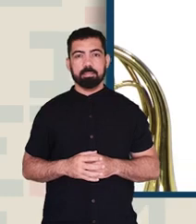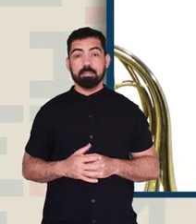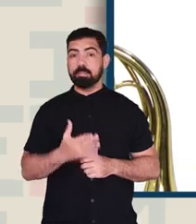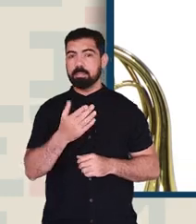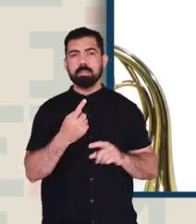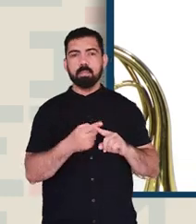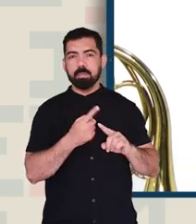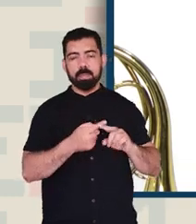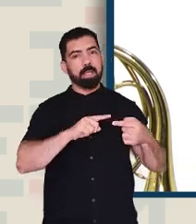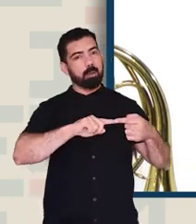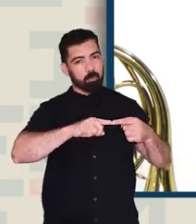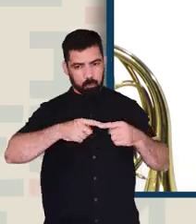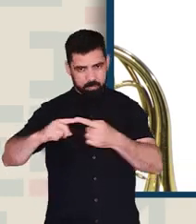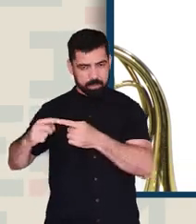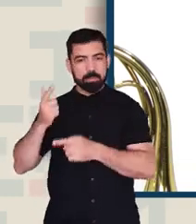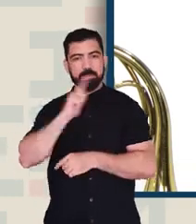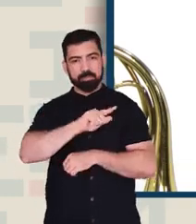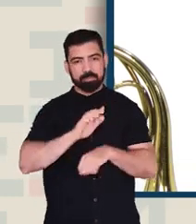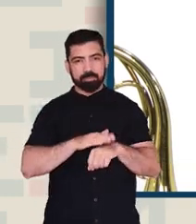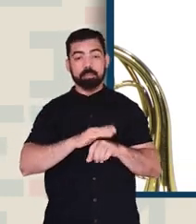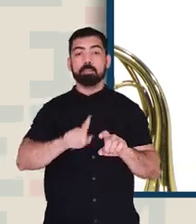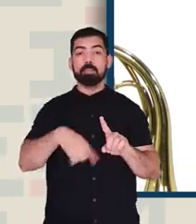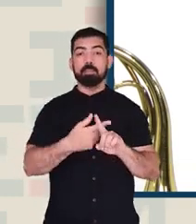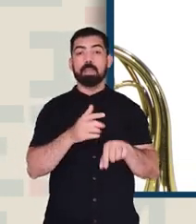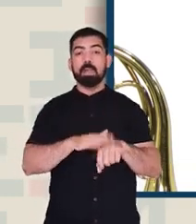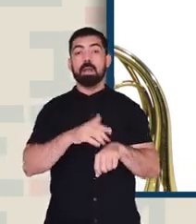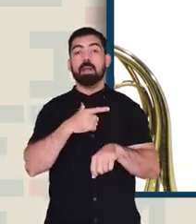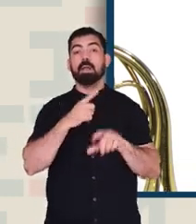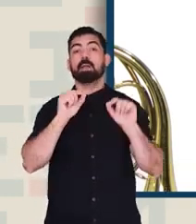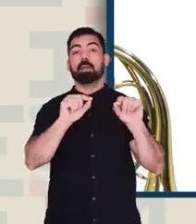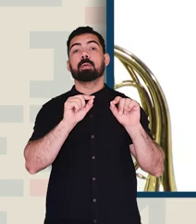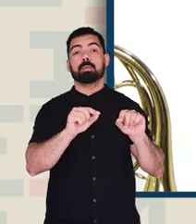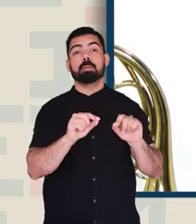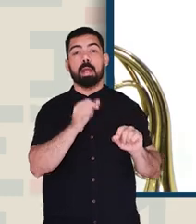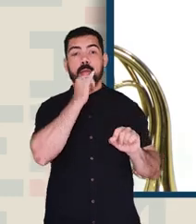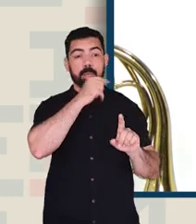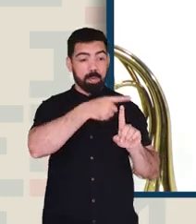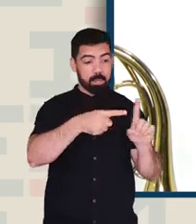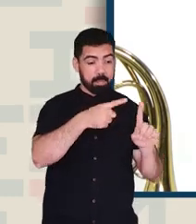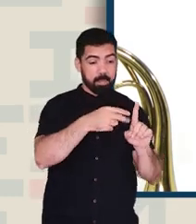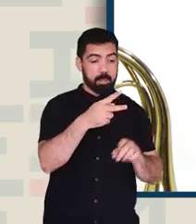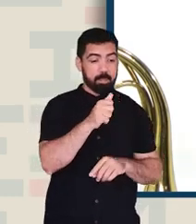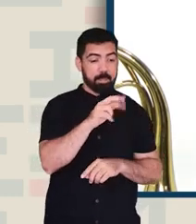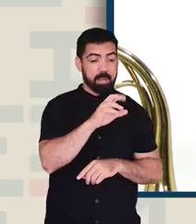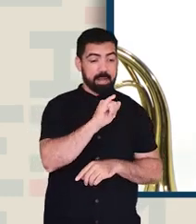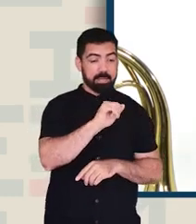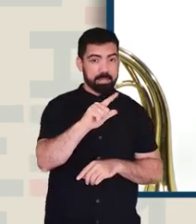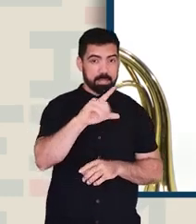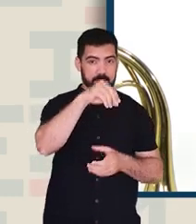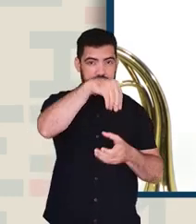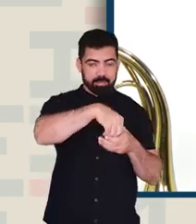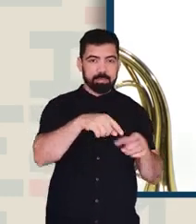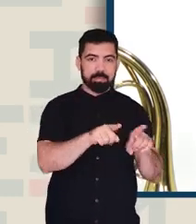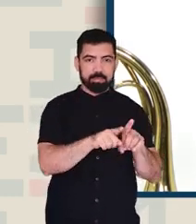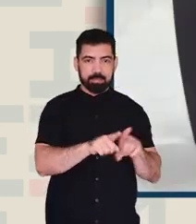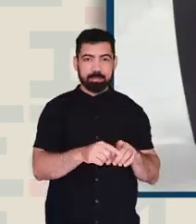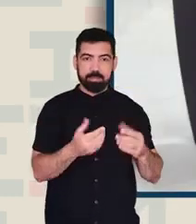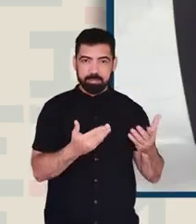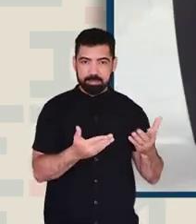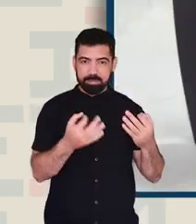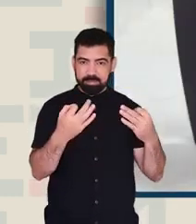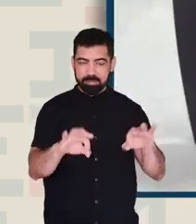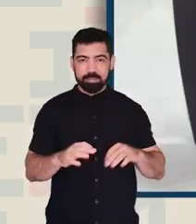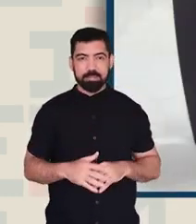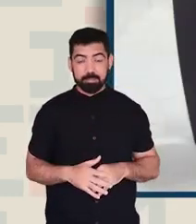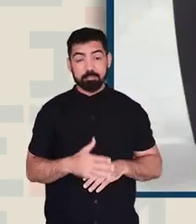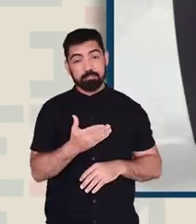Isso tudo por conta das combinações e porque eu estou passando em determinado parcial de determinada série, tá certo?